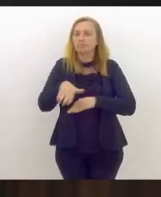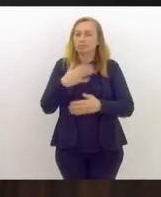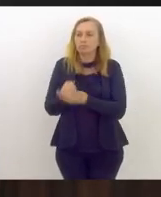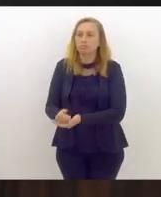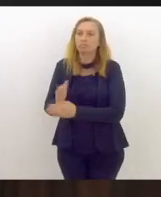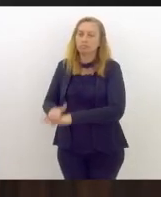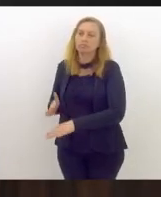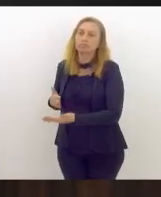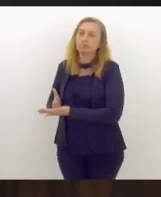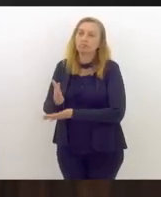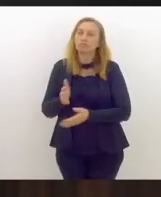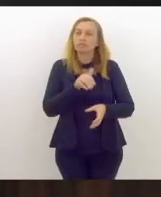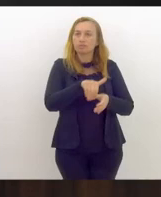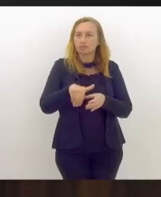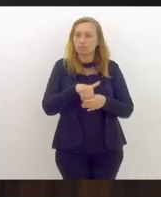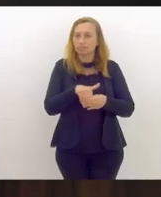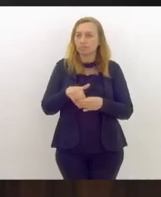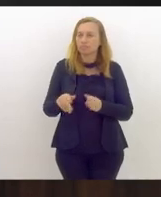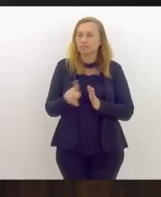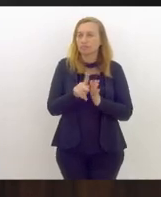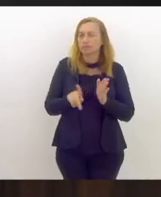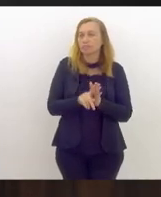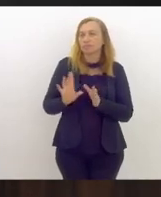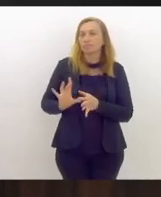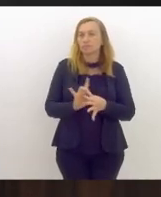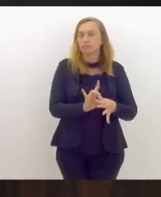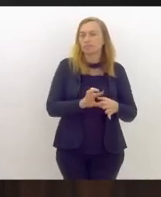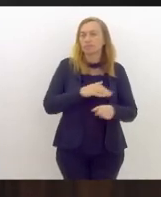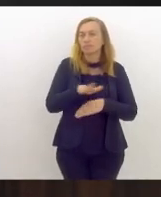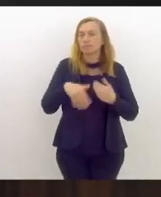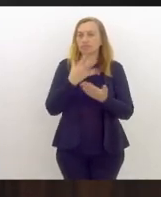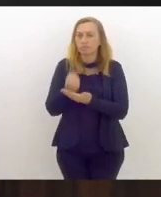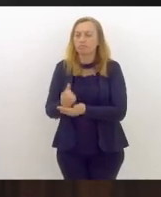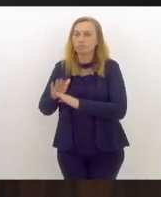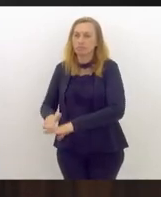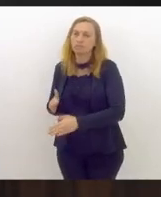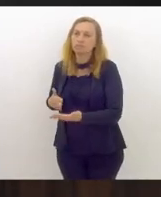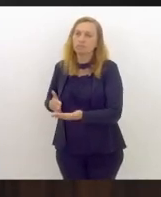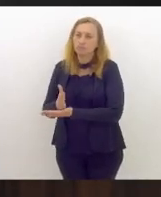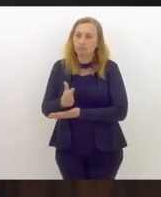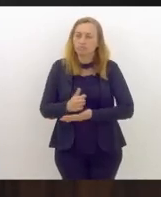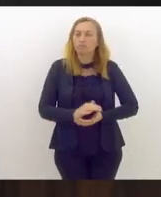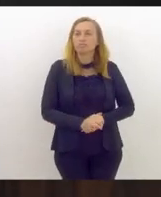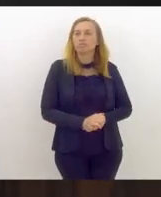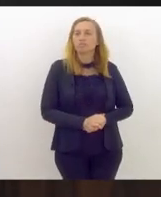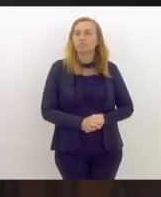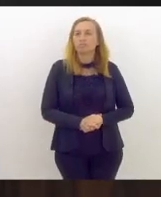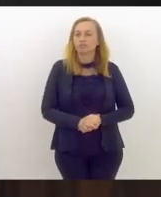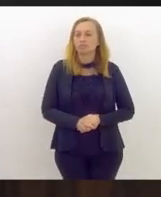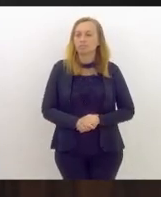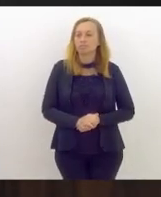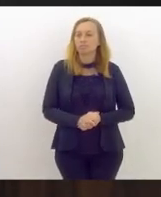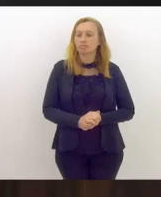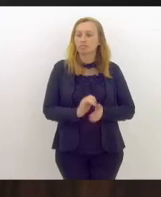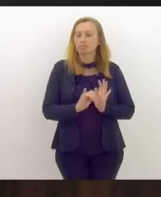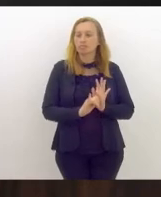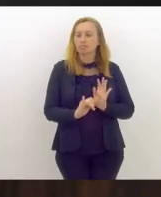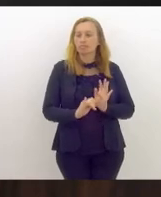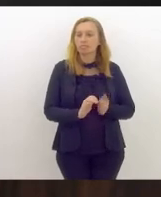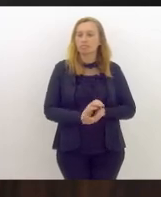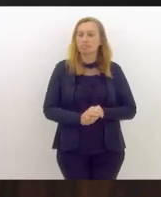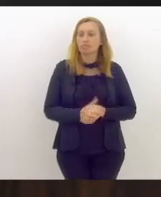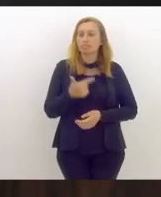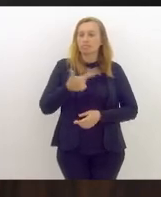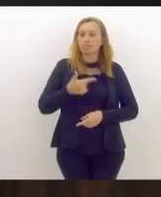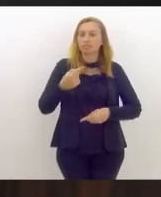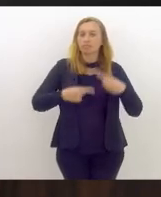estão aprovados. Em votação, projeto assim emendado. Senhores que aprovam, permaneçam como estão aprovados. Vai a redação do vencido para a